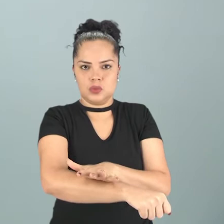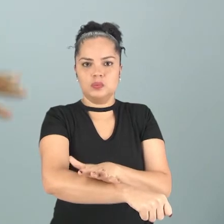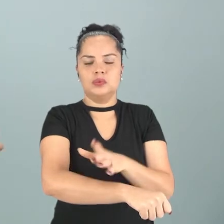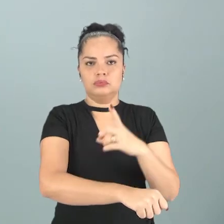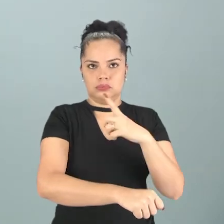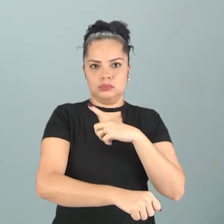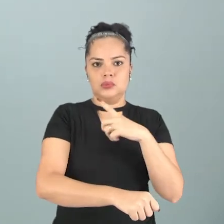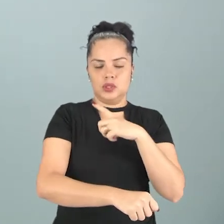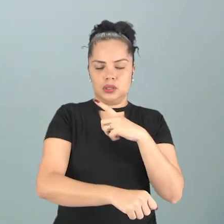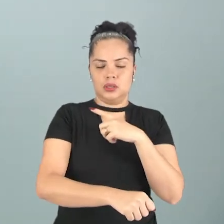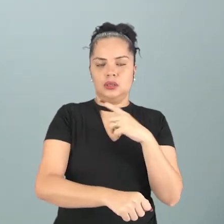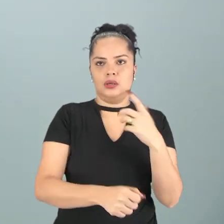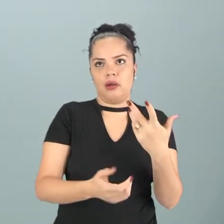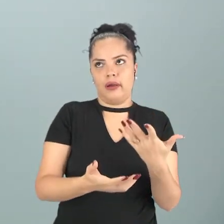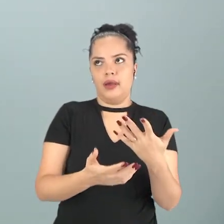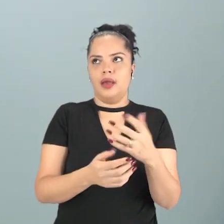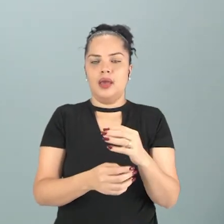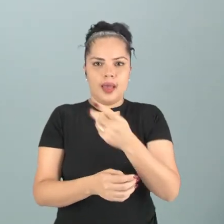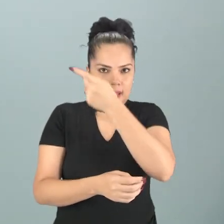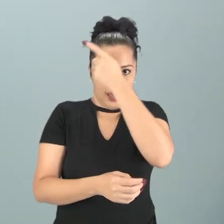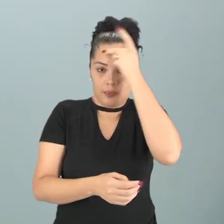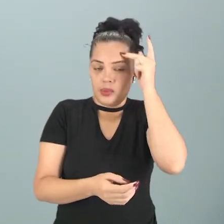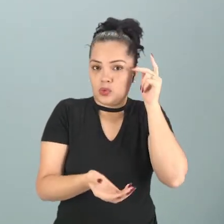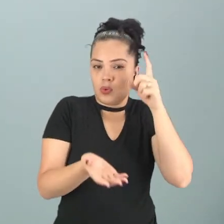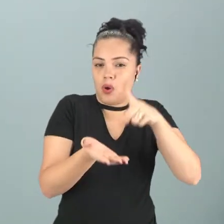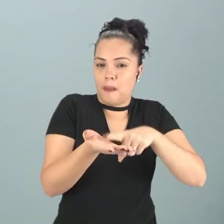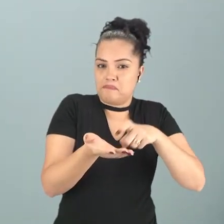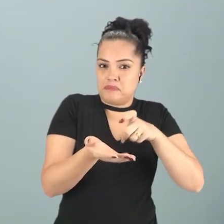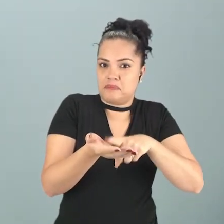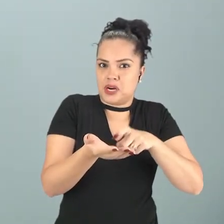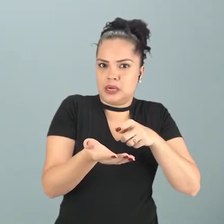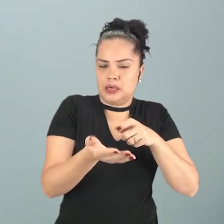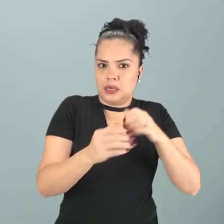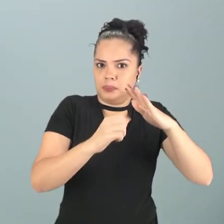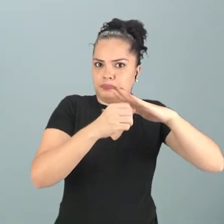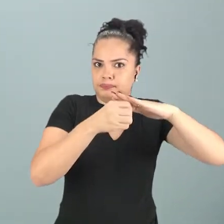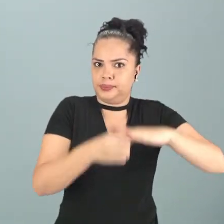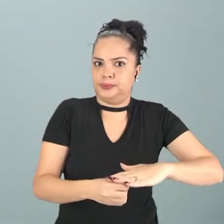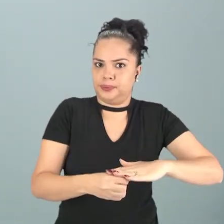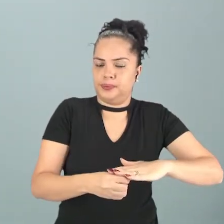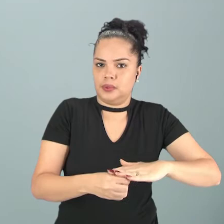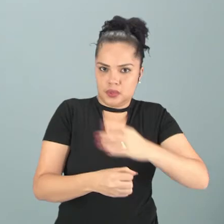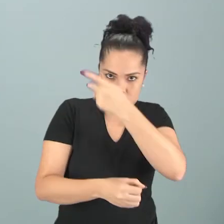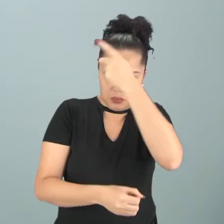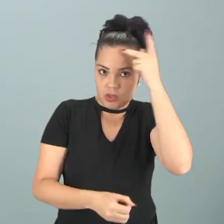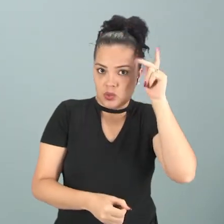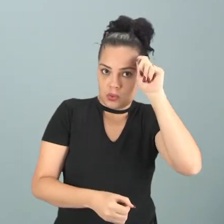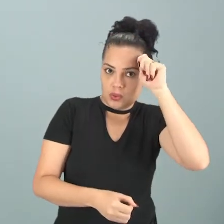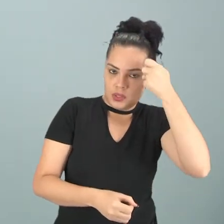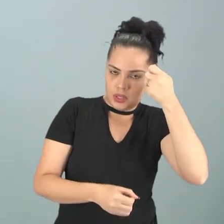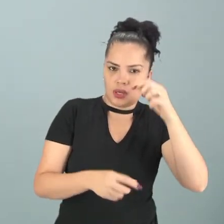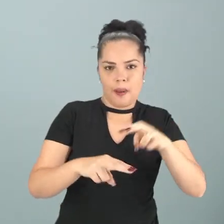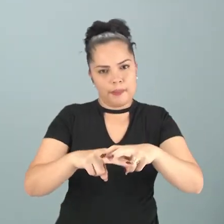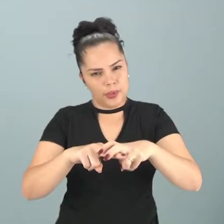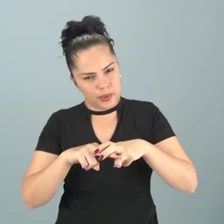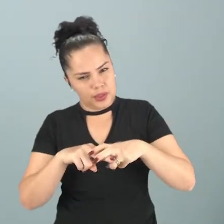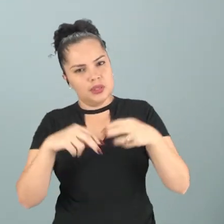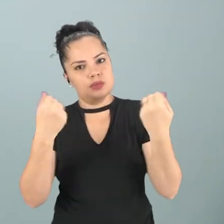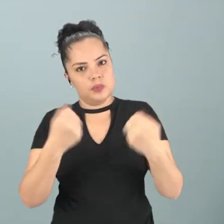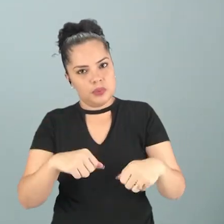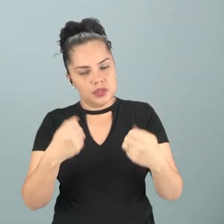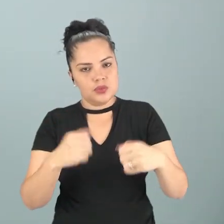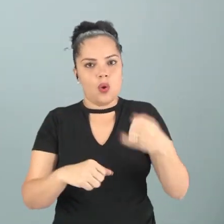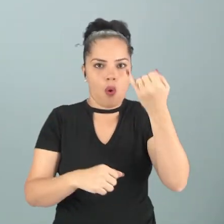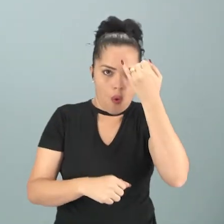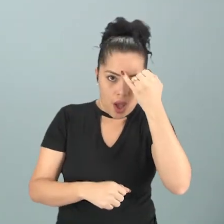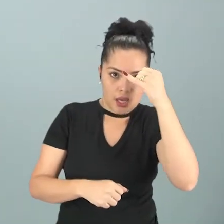principalmente todas essas questões que a gente já viu, de que o branco sempre suprimiu o negro, certo? Por isso que a gente houve essa necessidade de se